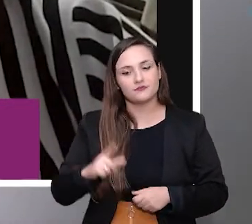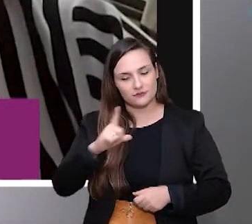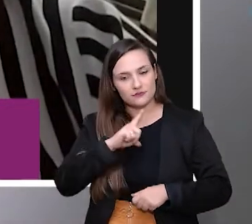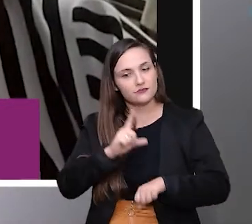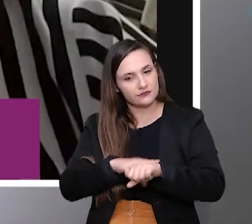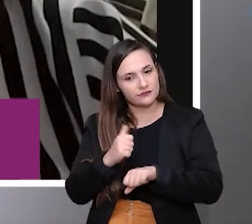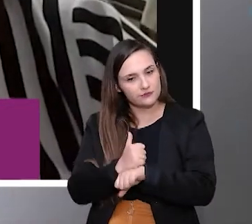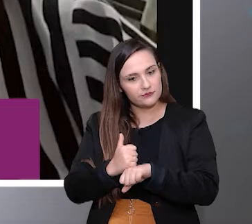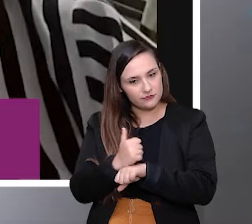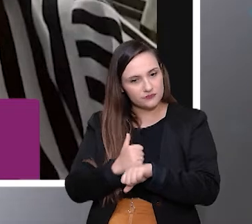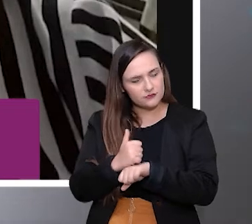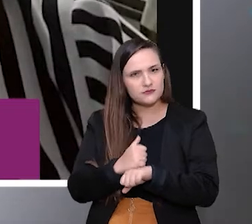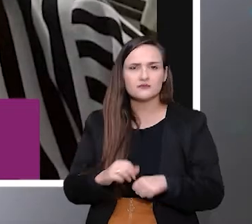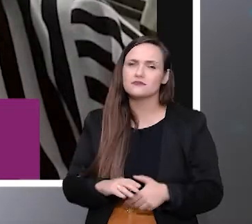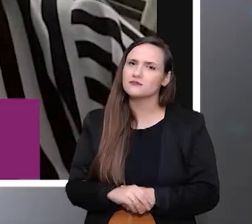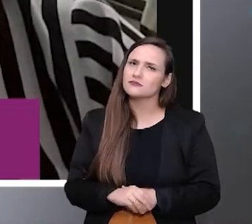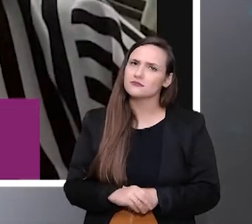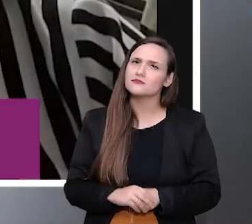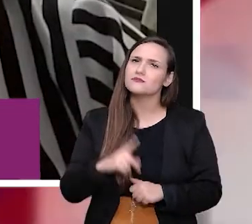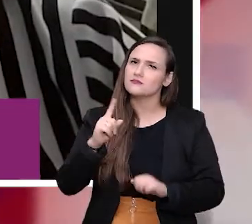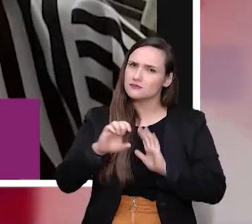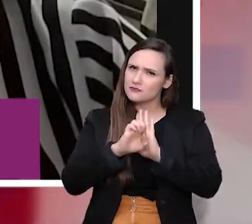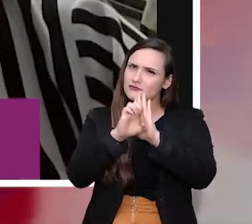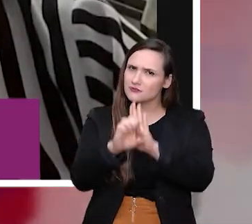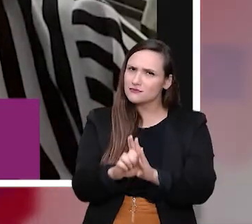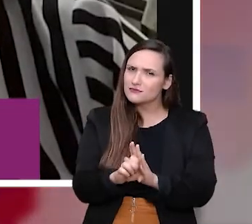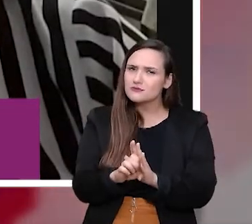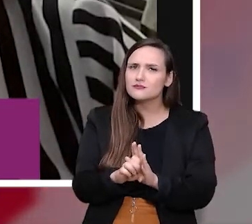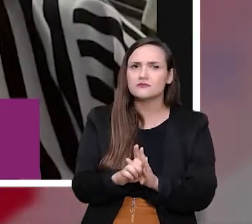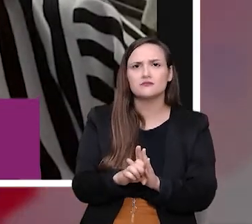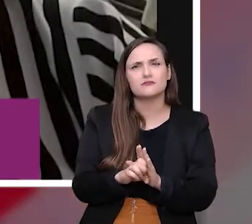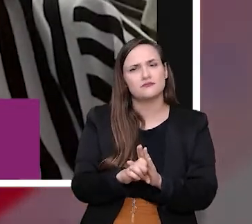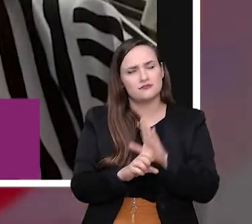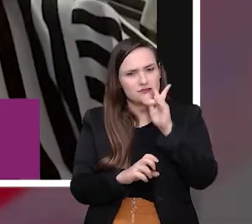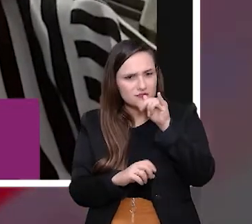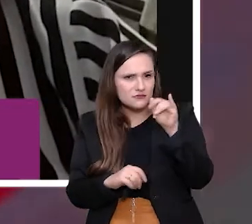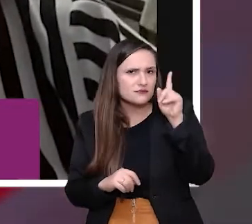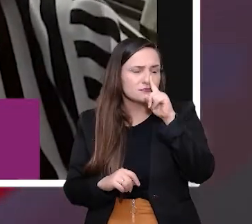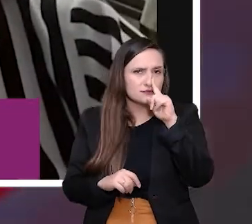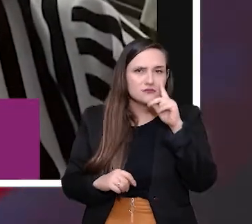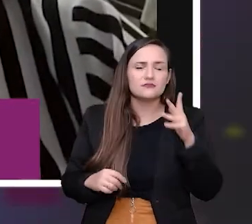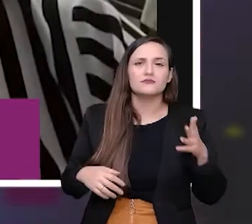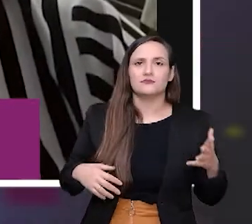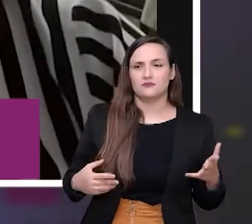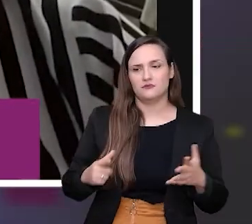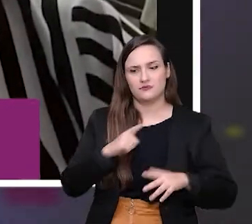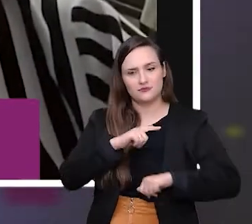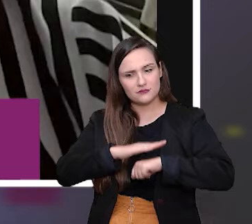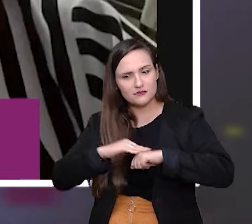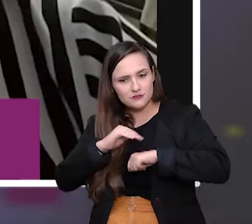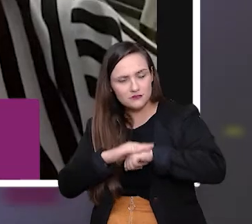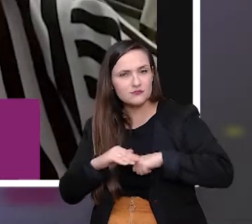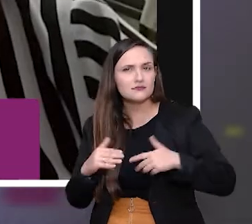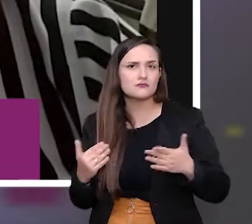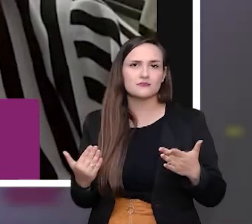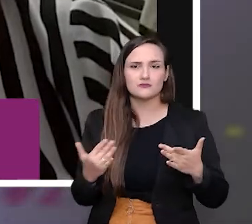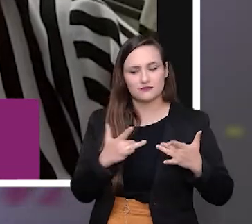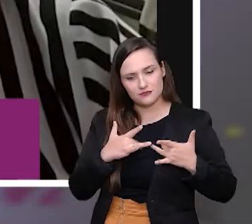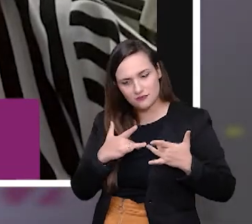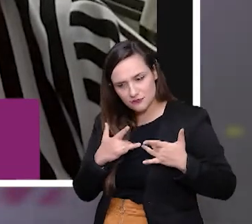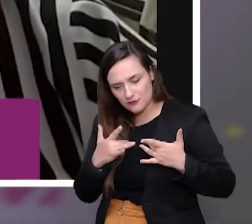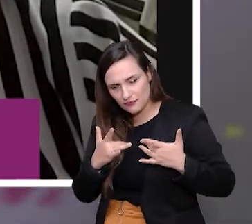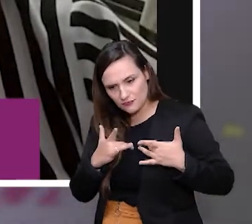esse tempo de qualidade... E esse exemplo, né, que vem do pai, que vem da mãe, e o carinho e